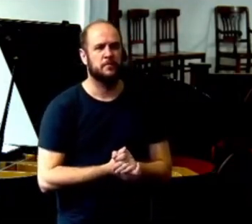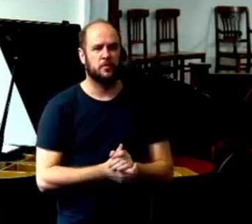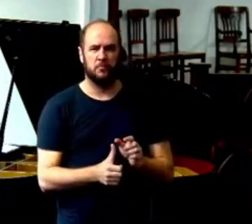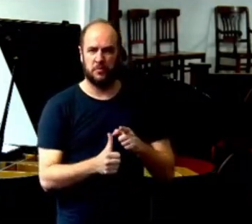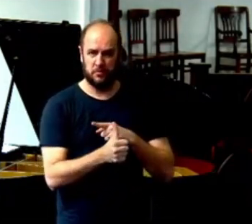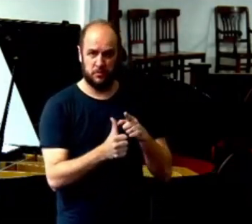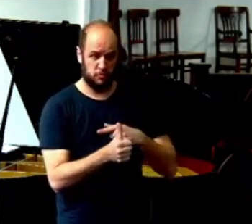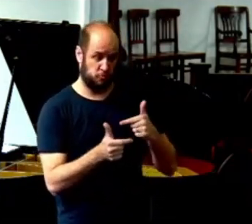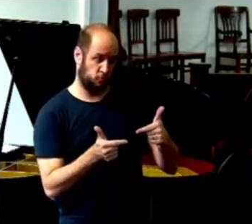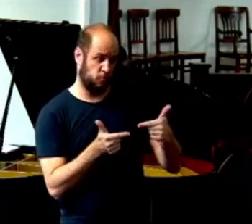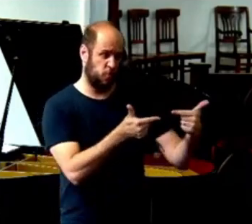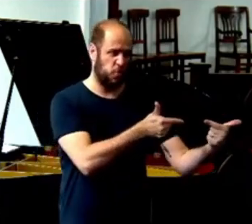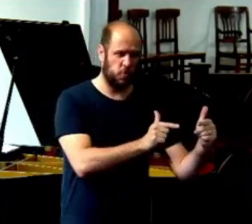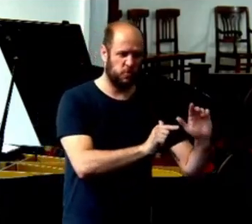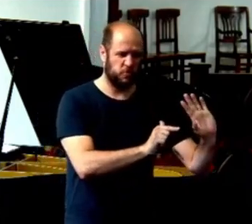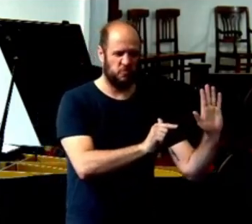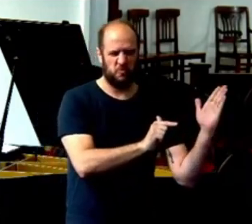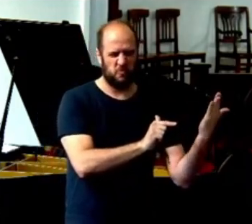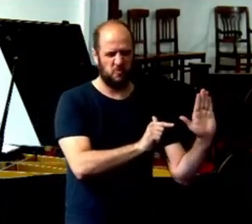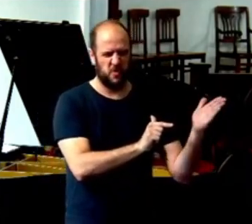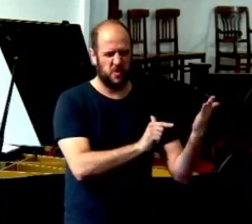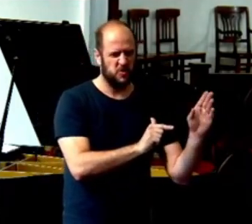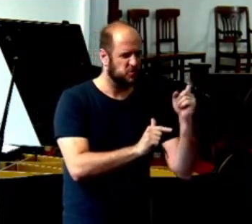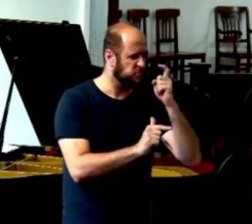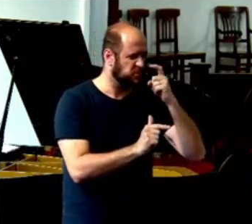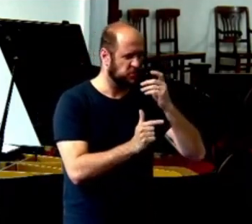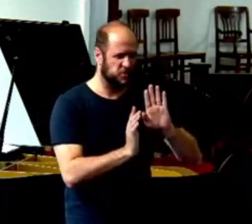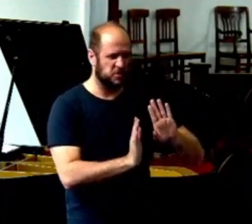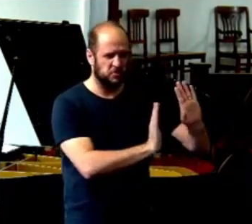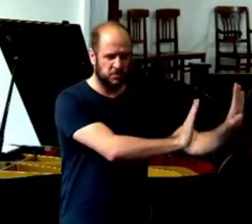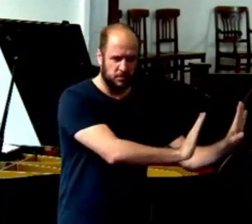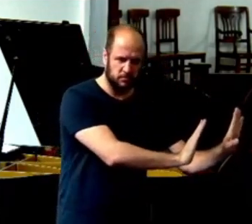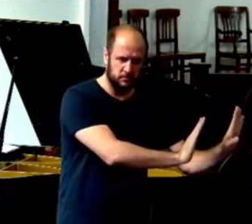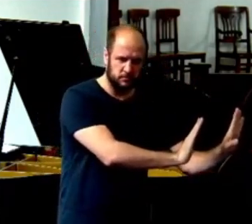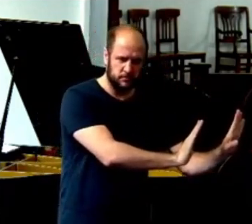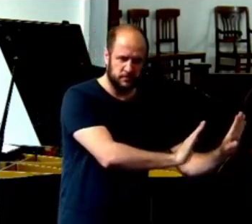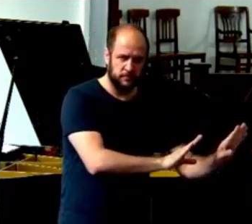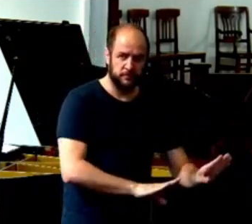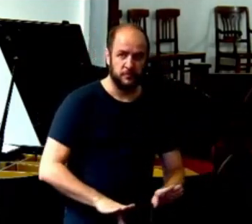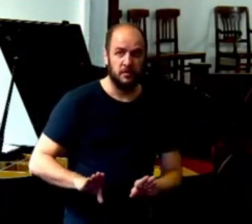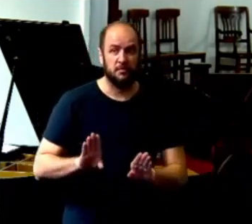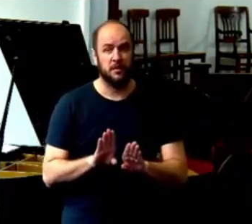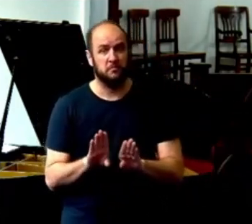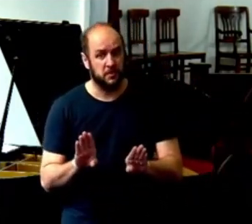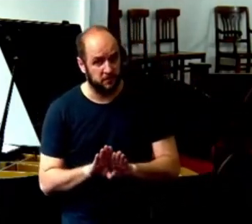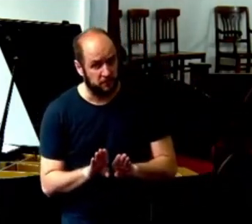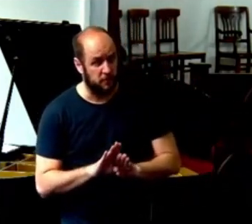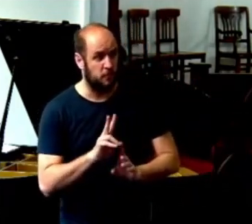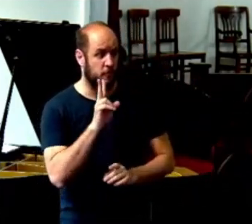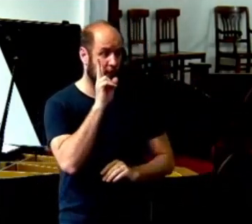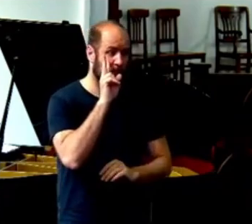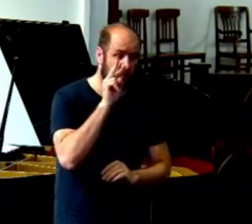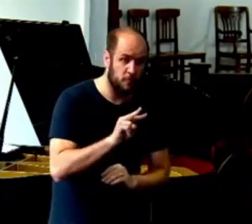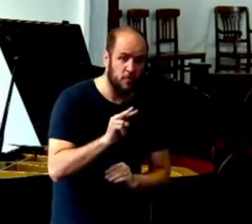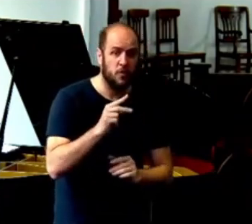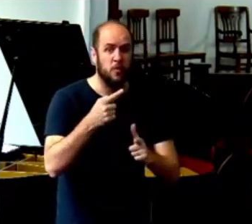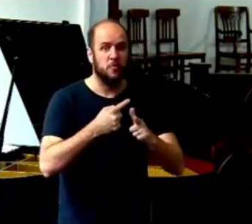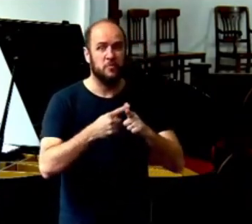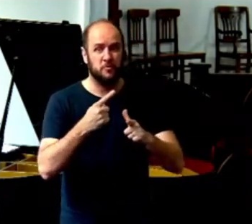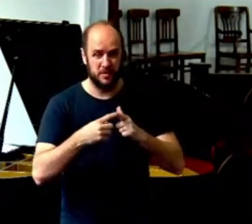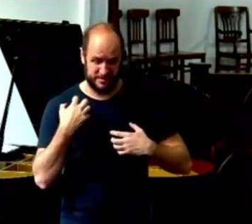contra a hipocrisia, a falsidade, e também quando ele trata do problema